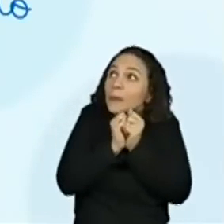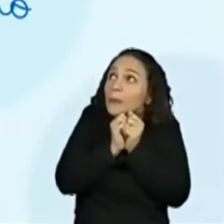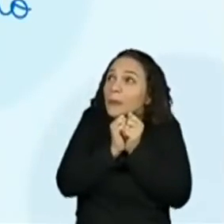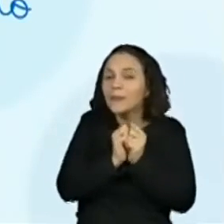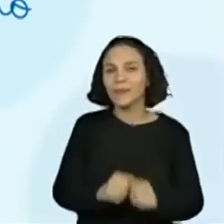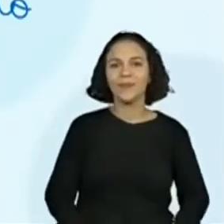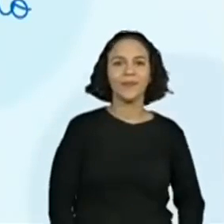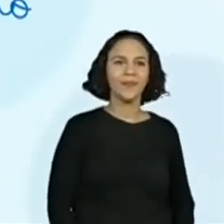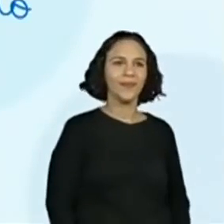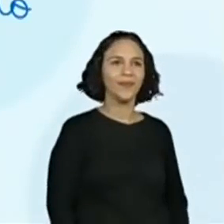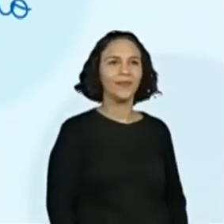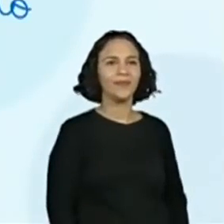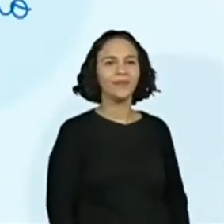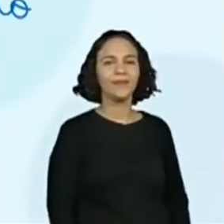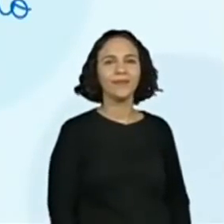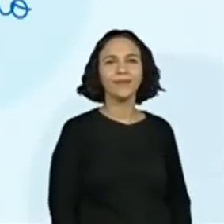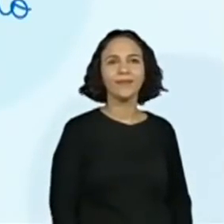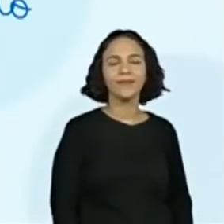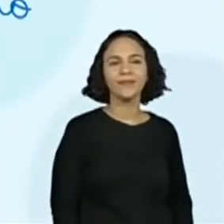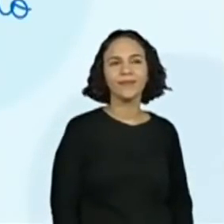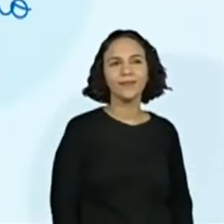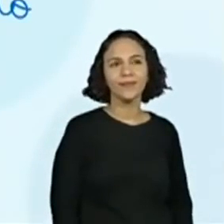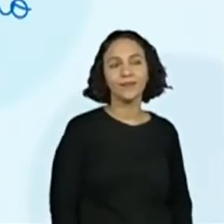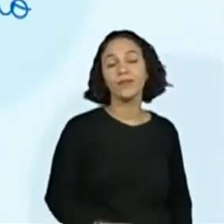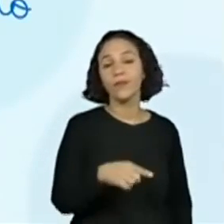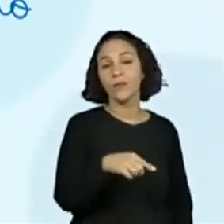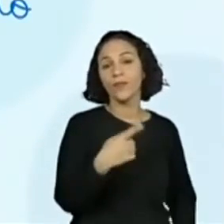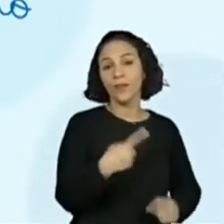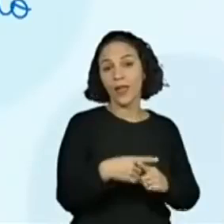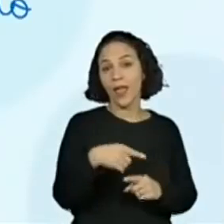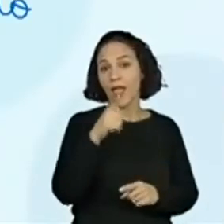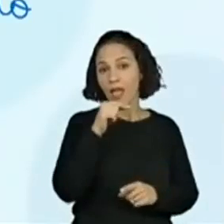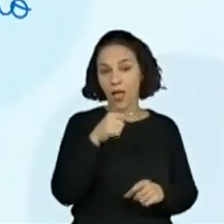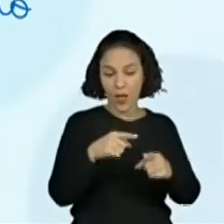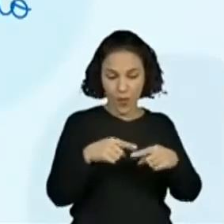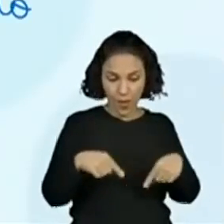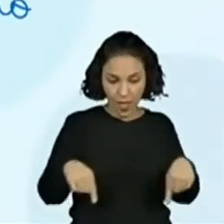Sobre a magia. Que envolvia